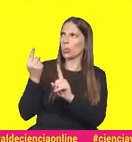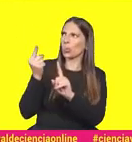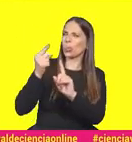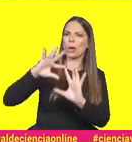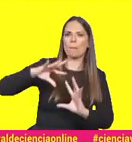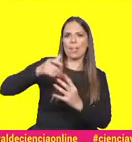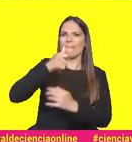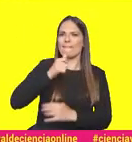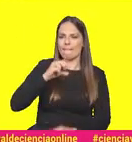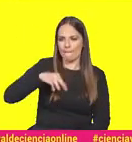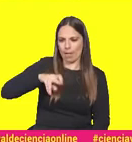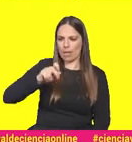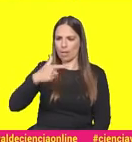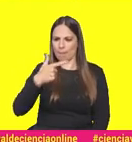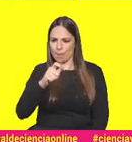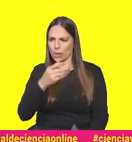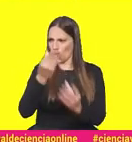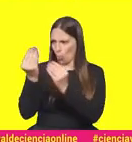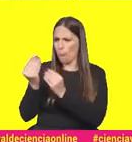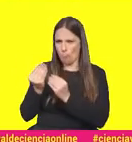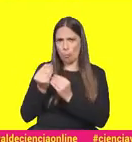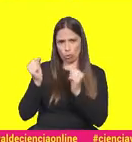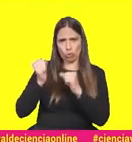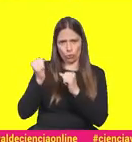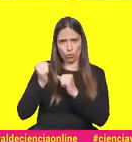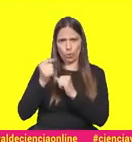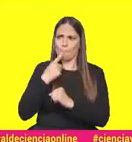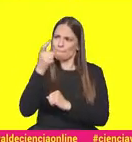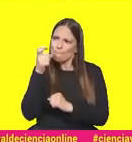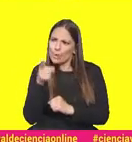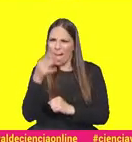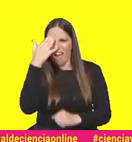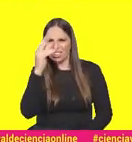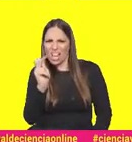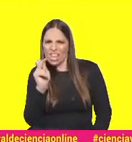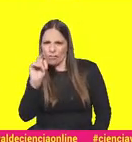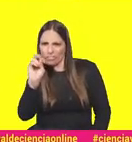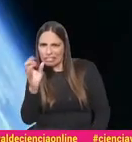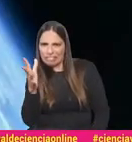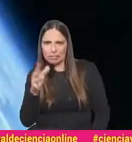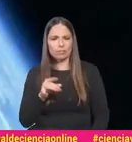Que é uma pergunta difícil, eu sei, mas há muitos de nós que fazem esta pergunta. Acha que são os 30 anos?